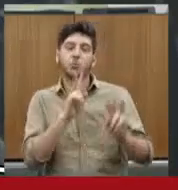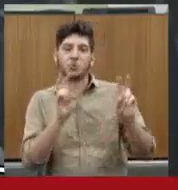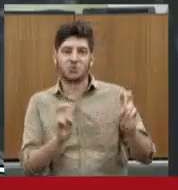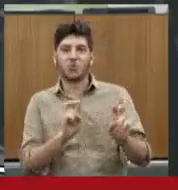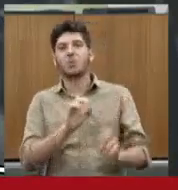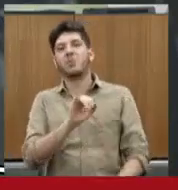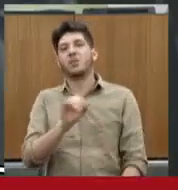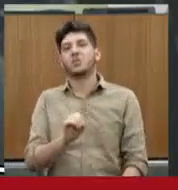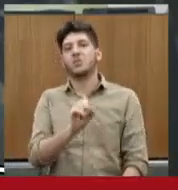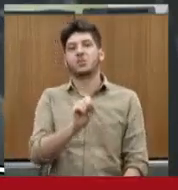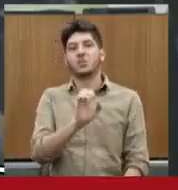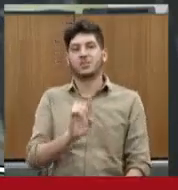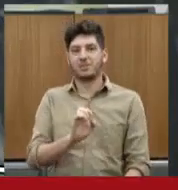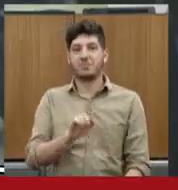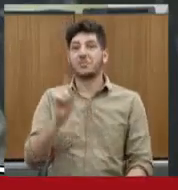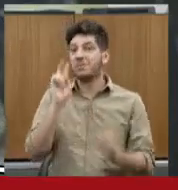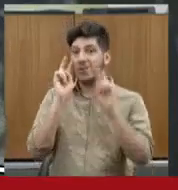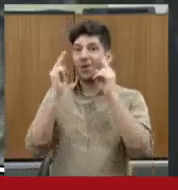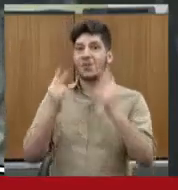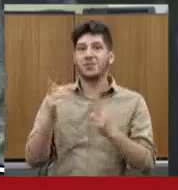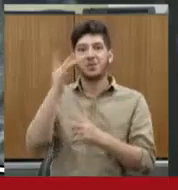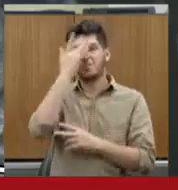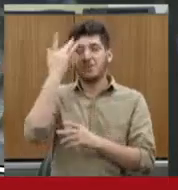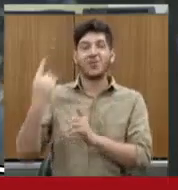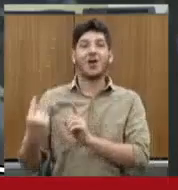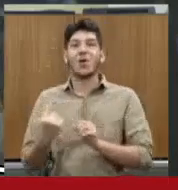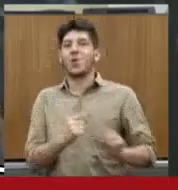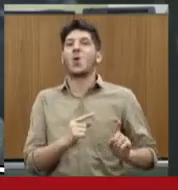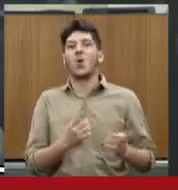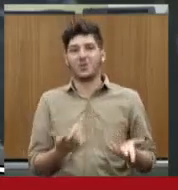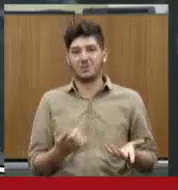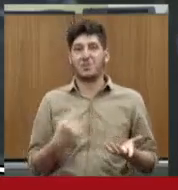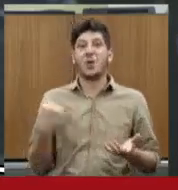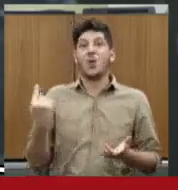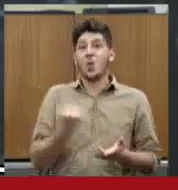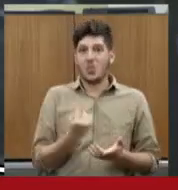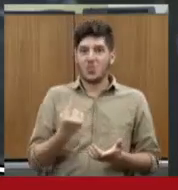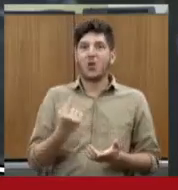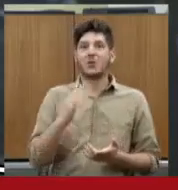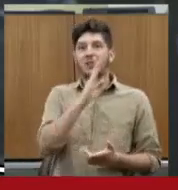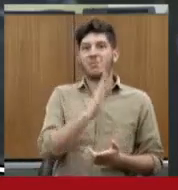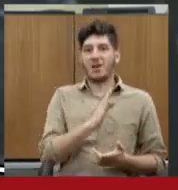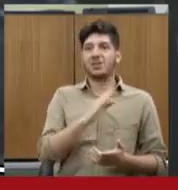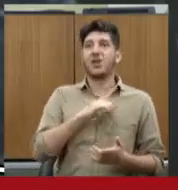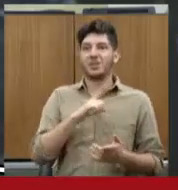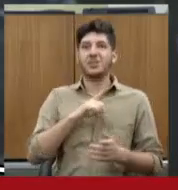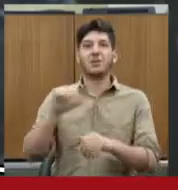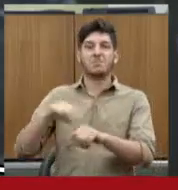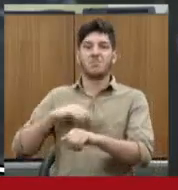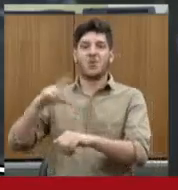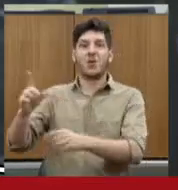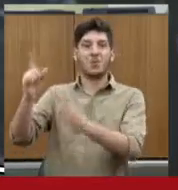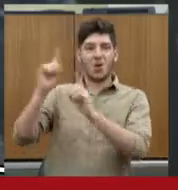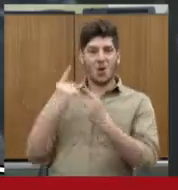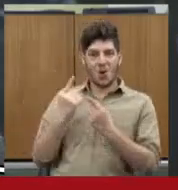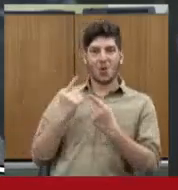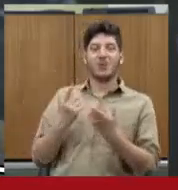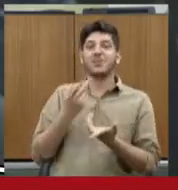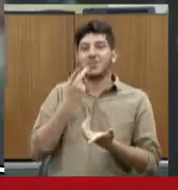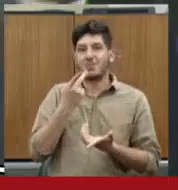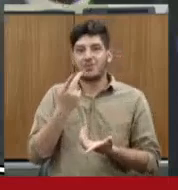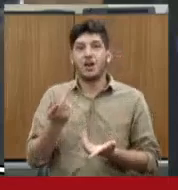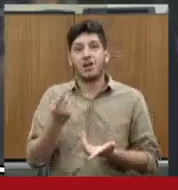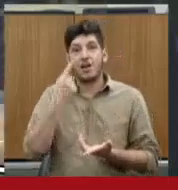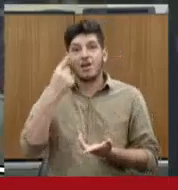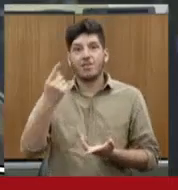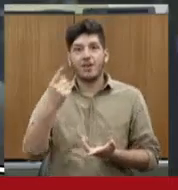é o reconhecimento dos adversários. Tá? Dos nossos adversários, o que disse de José Bonifácio. Quer dizer, sem a menor cerimônia, nos